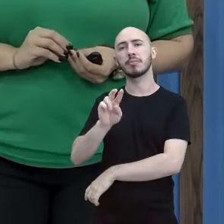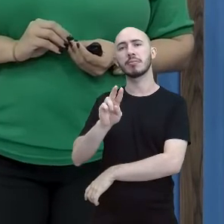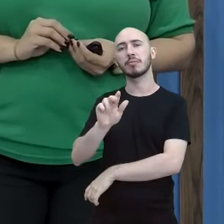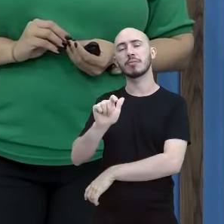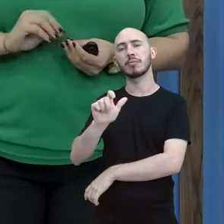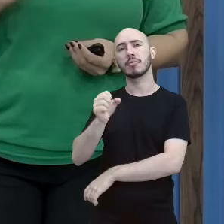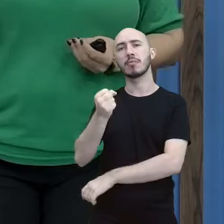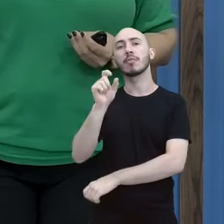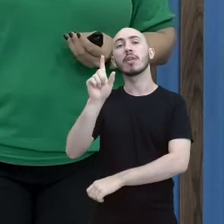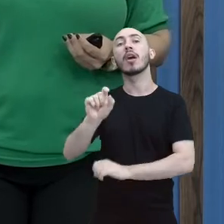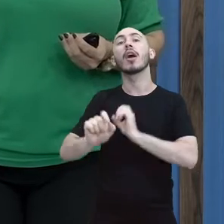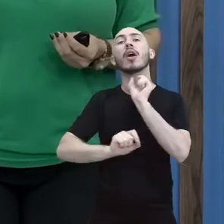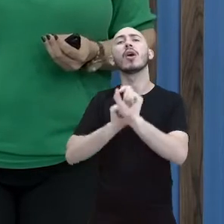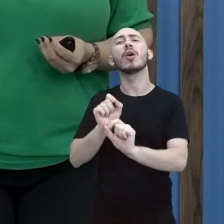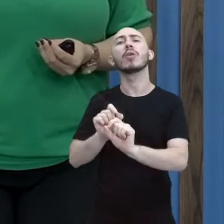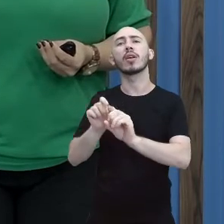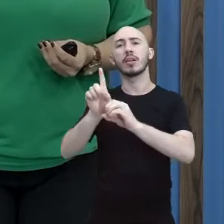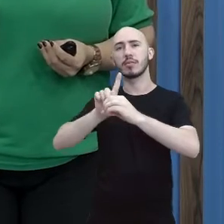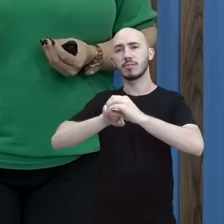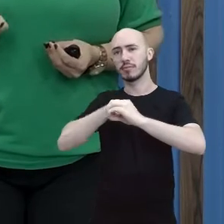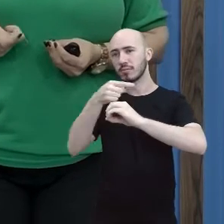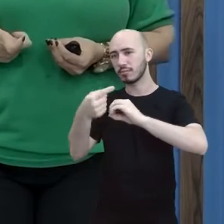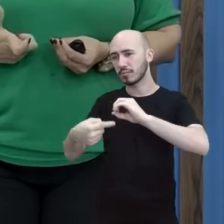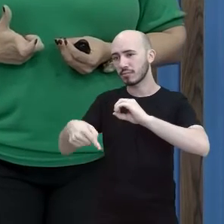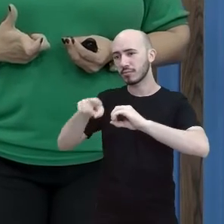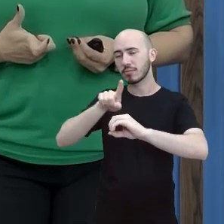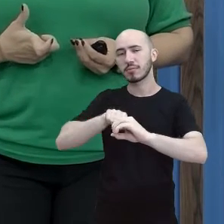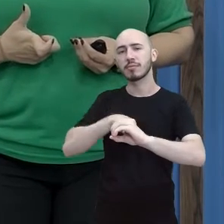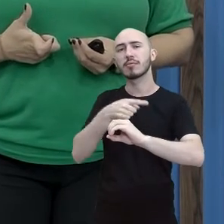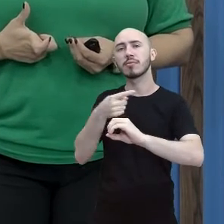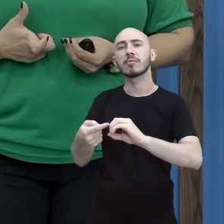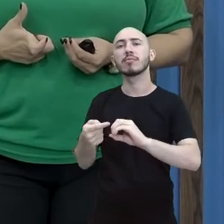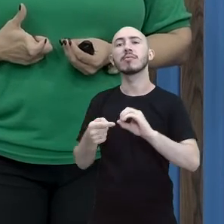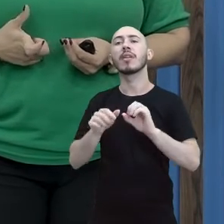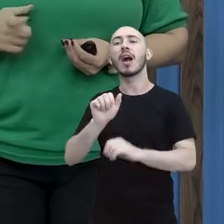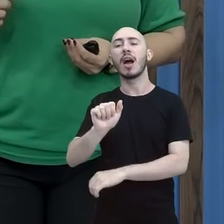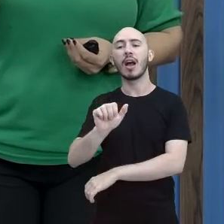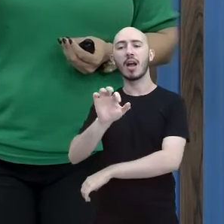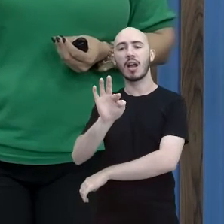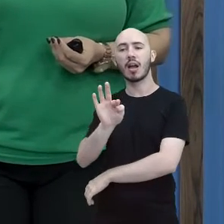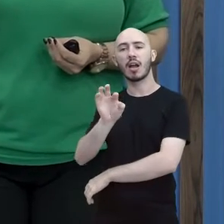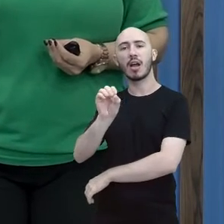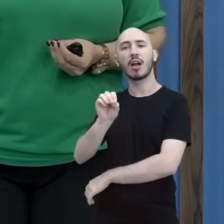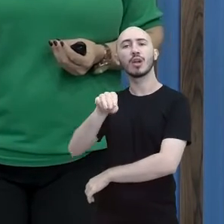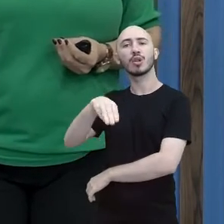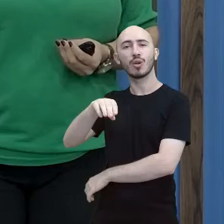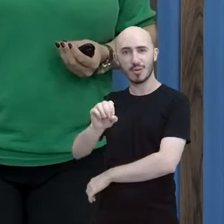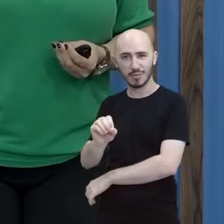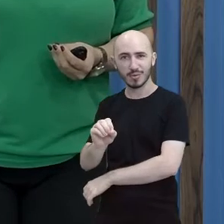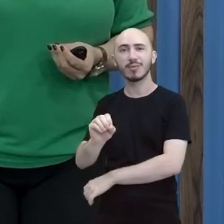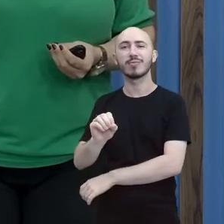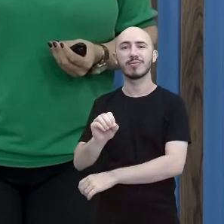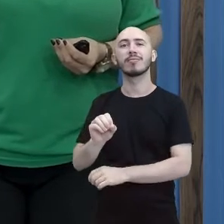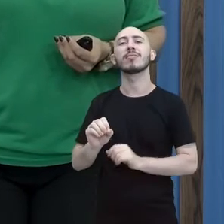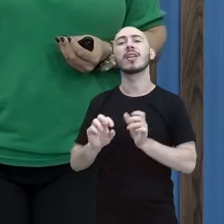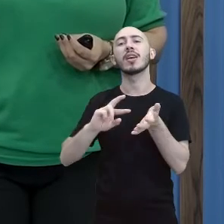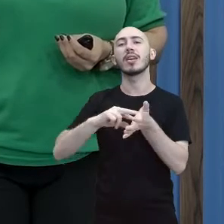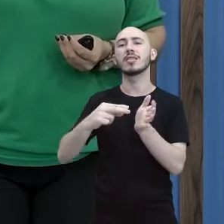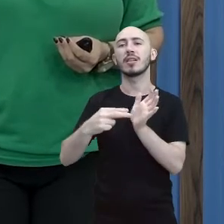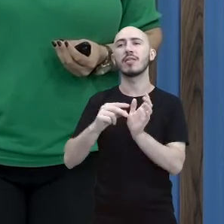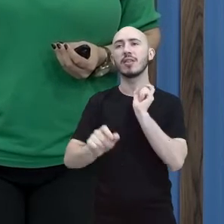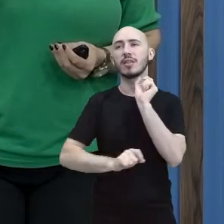átomos. Então, gente, essa palavra átomo, como eu falei para vocês na última aula, ela significa